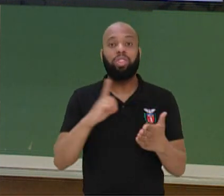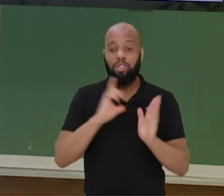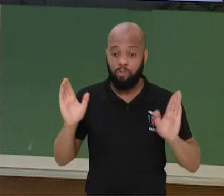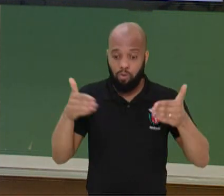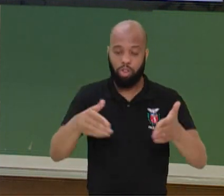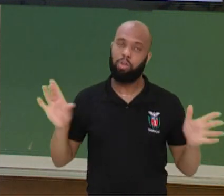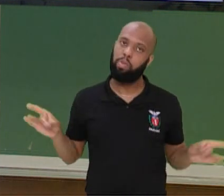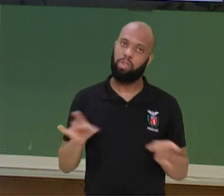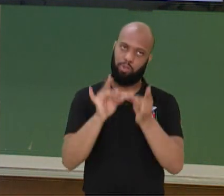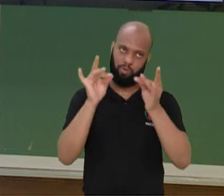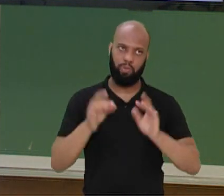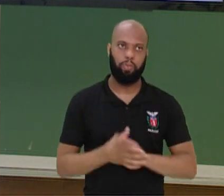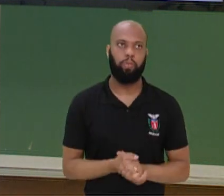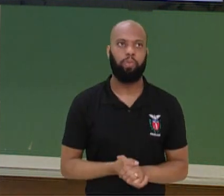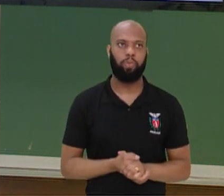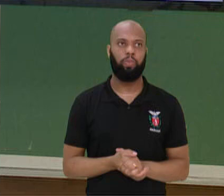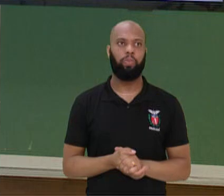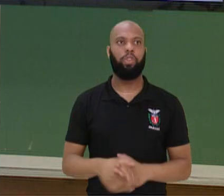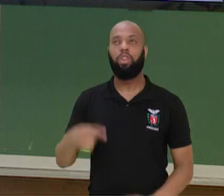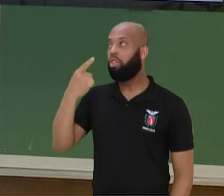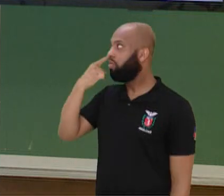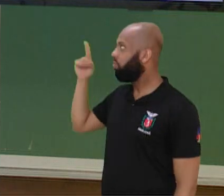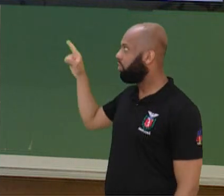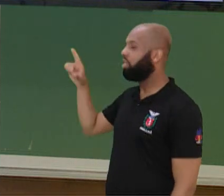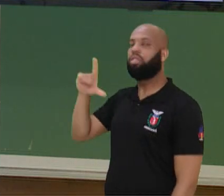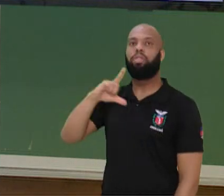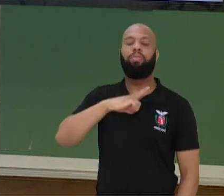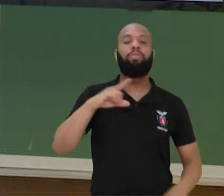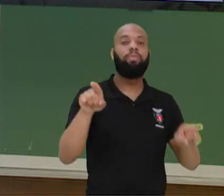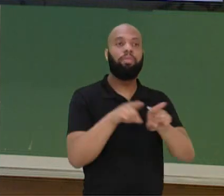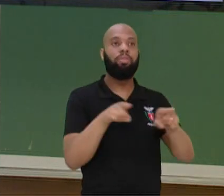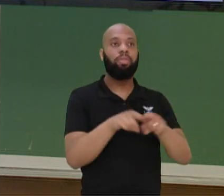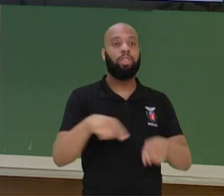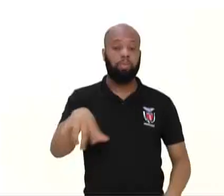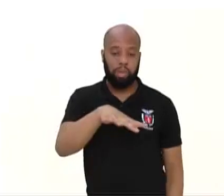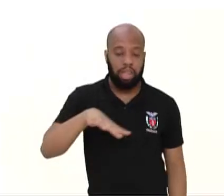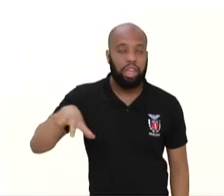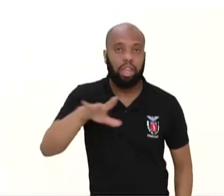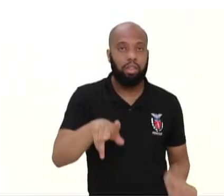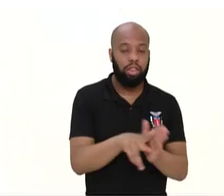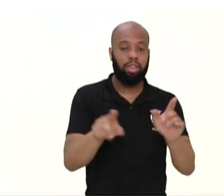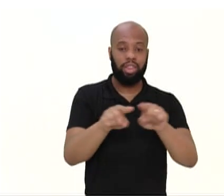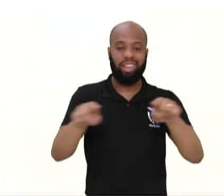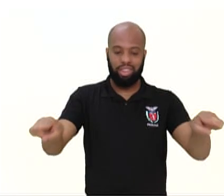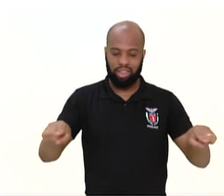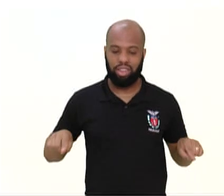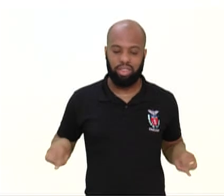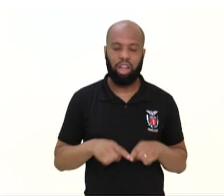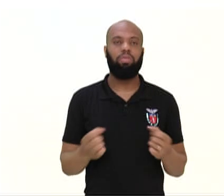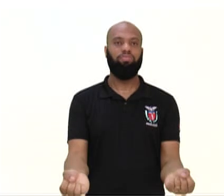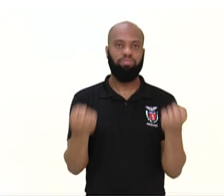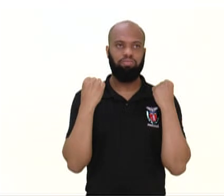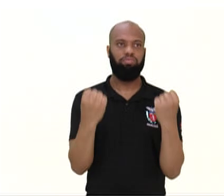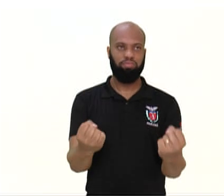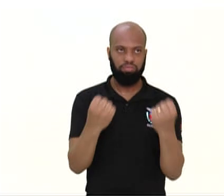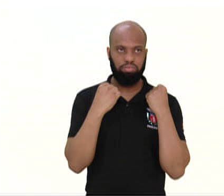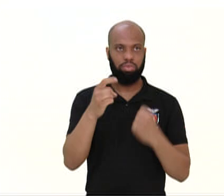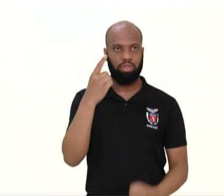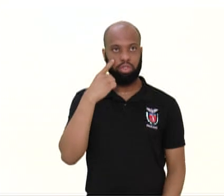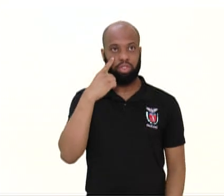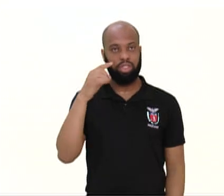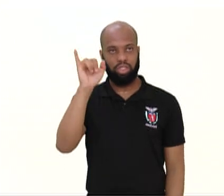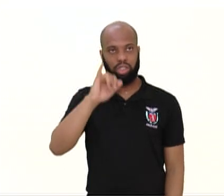menor. Aqui nós temos um ambiente da sala de musculação e na imagem